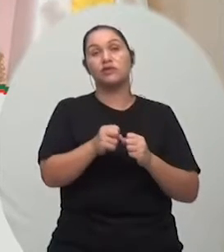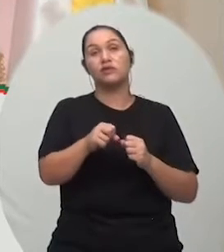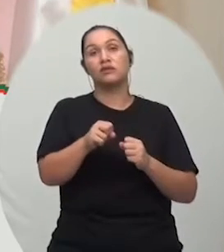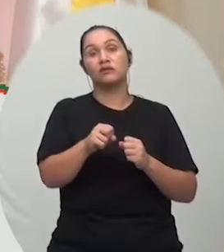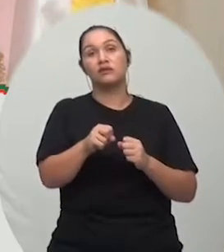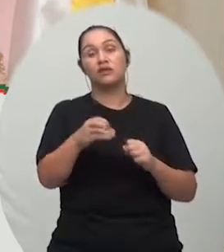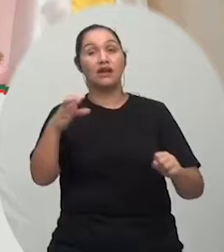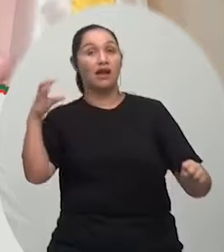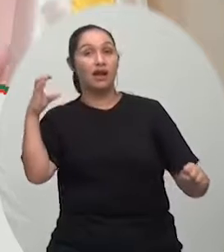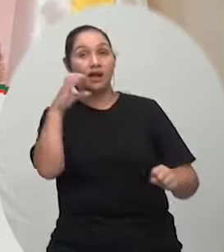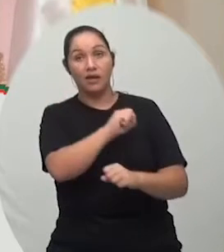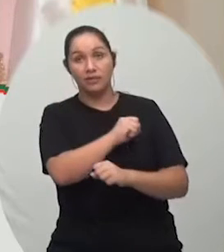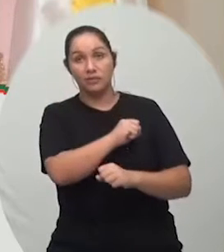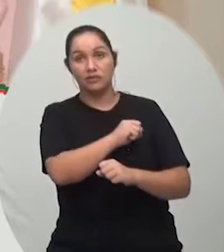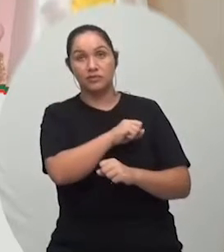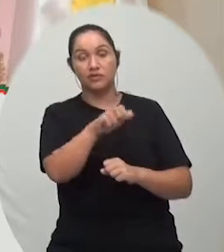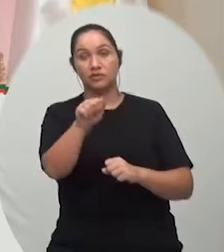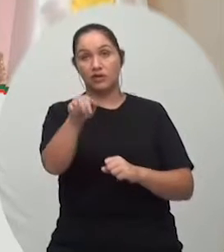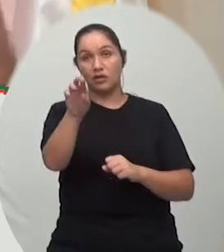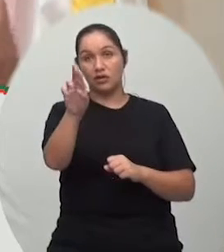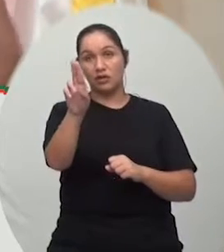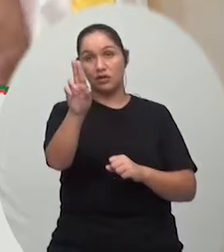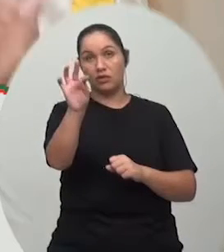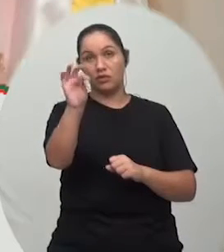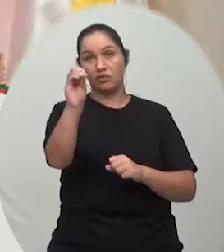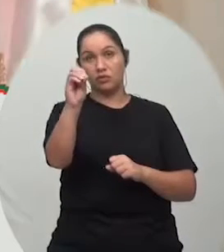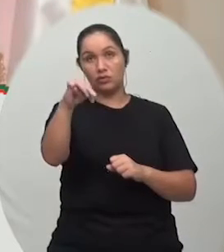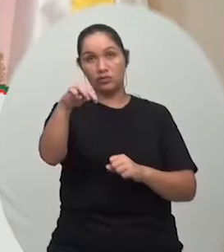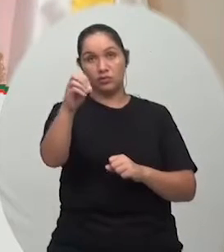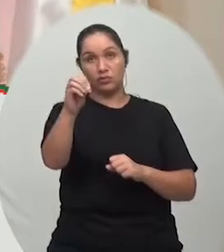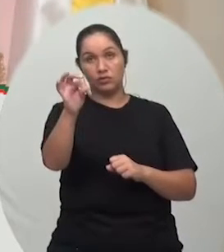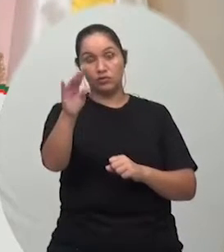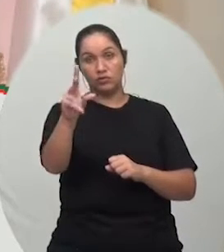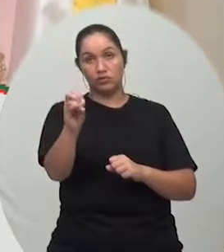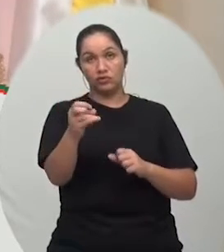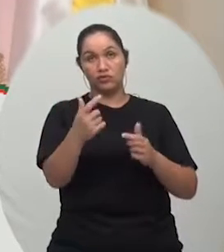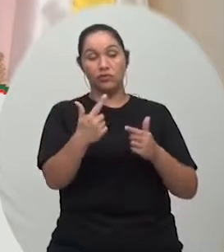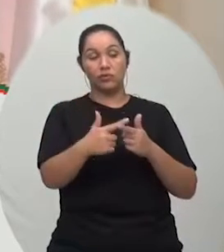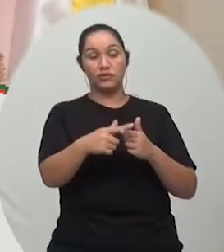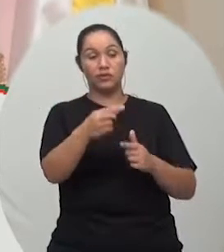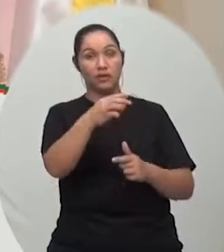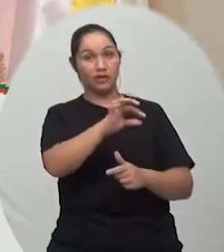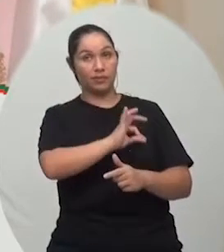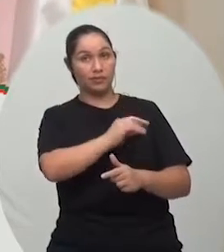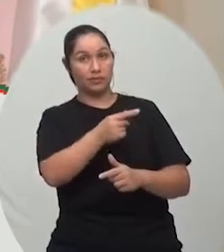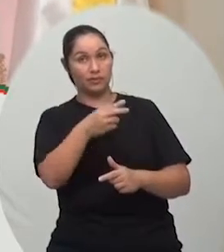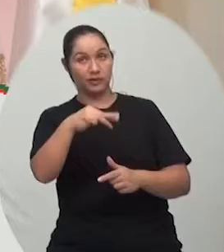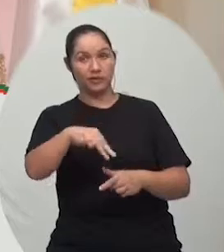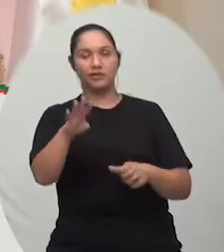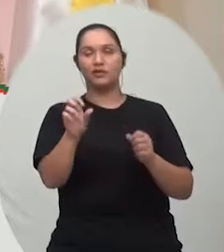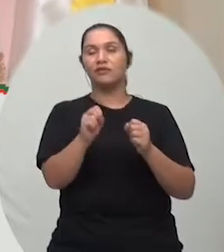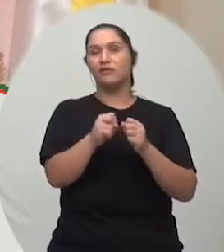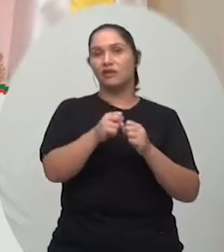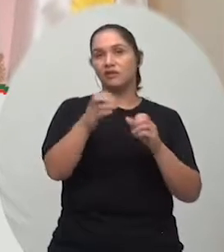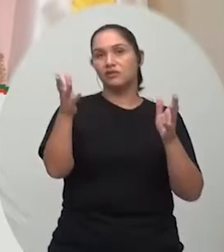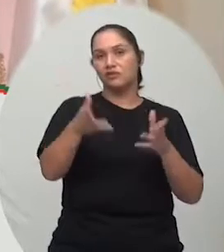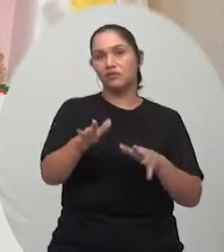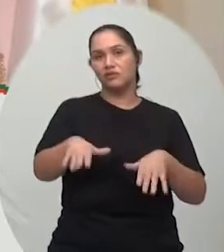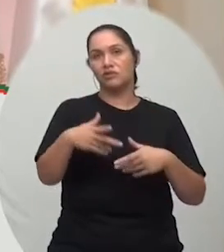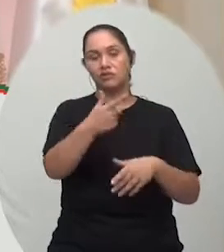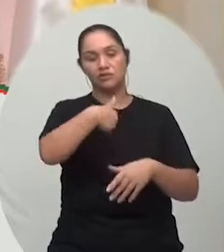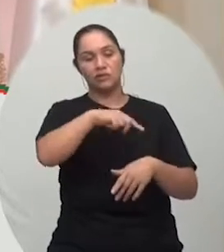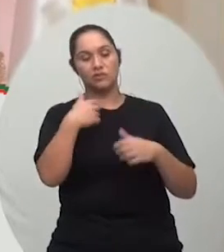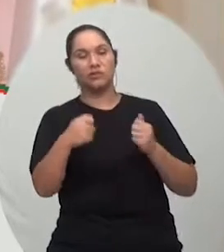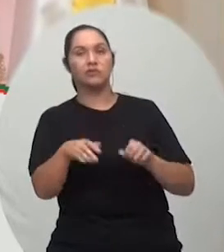já existe, Rubão, já existe. A Polícia Militar já faz. Então, basta nos integrarmos e fazer isso